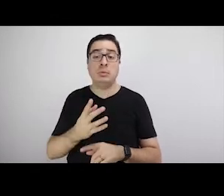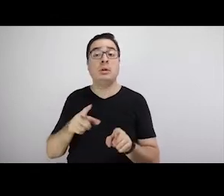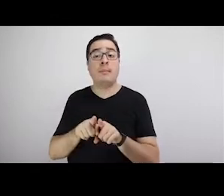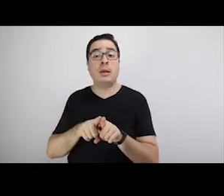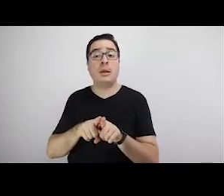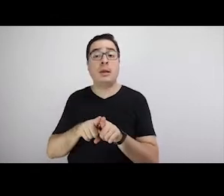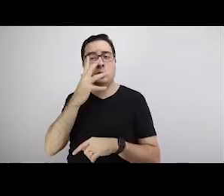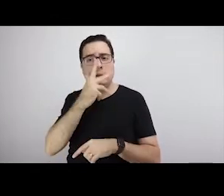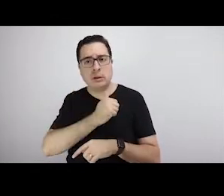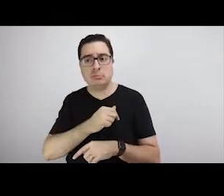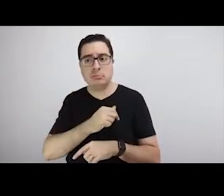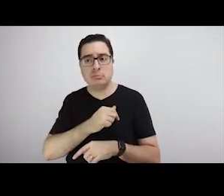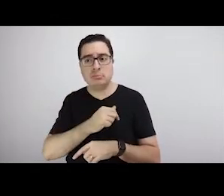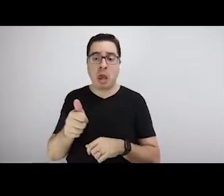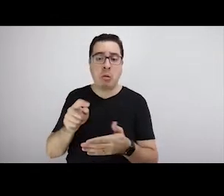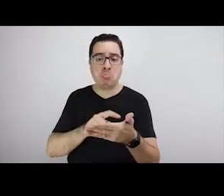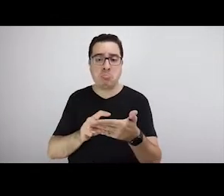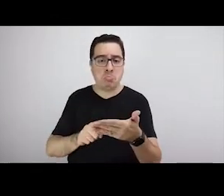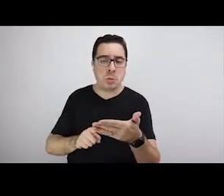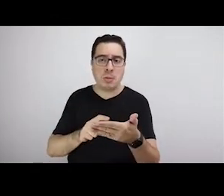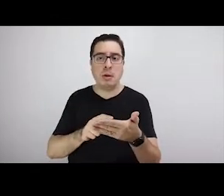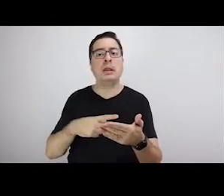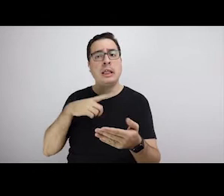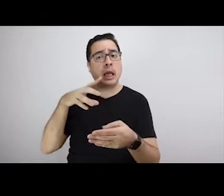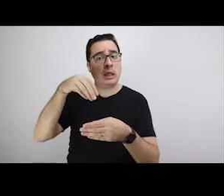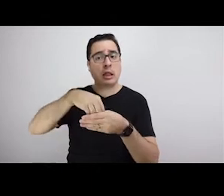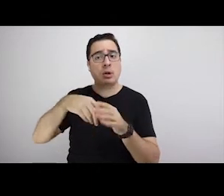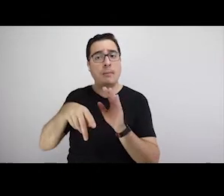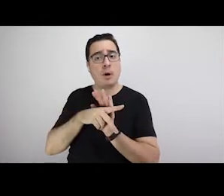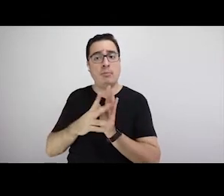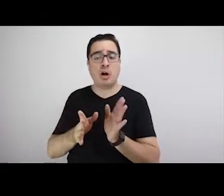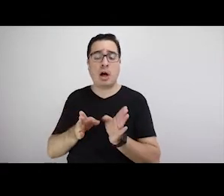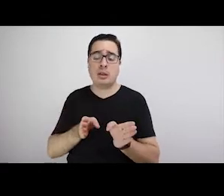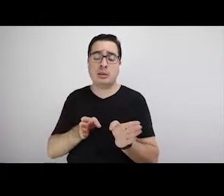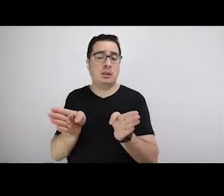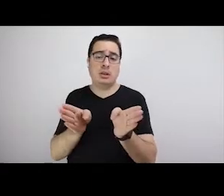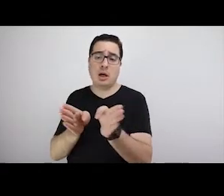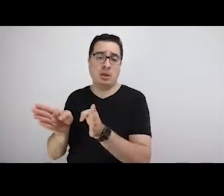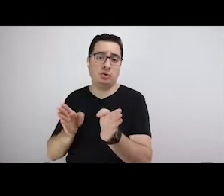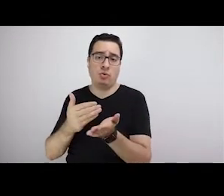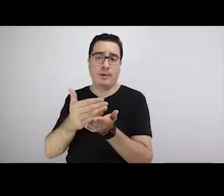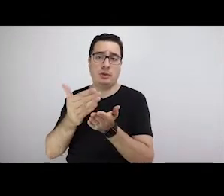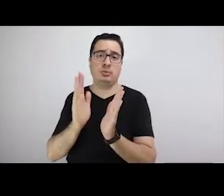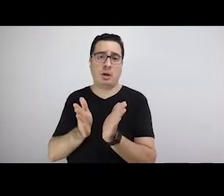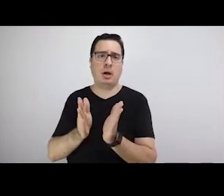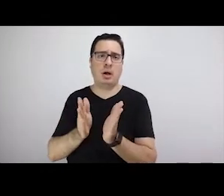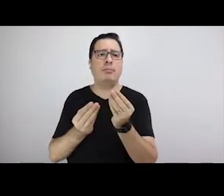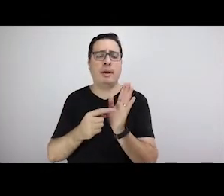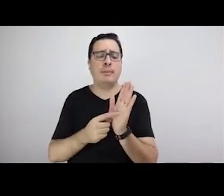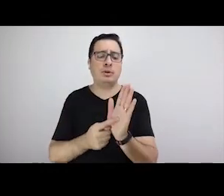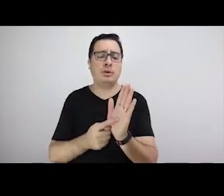seja funcional e que já nasça com acessibilidade. E como é que a gente vai demonstrar isso? Bom,